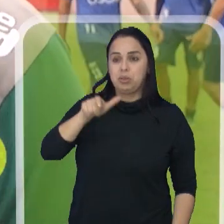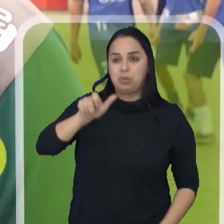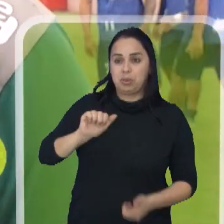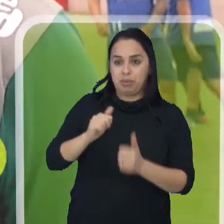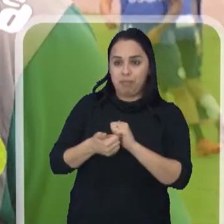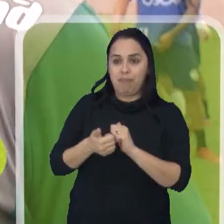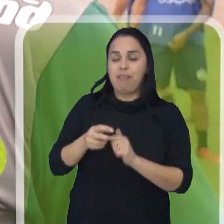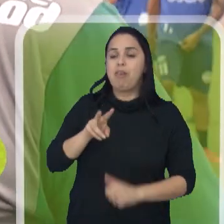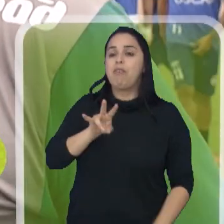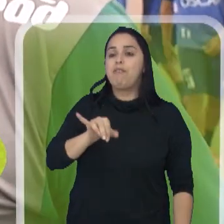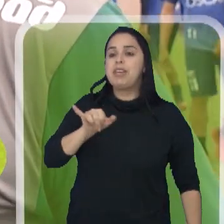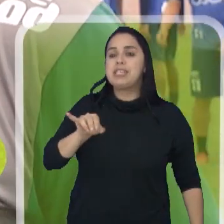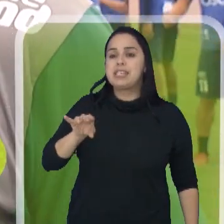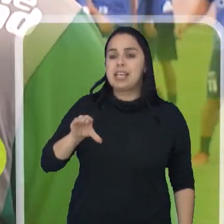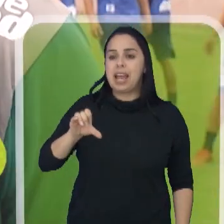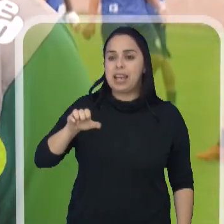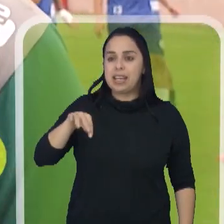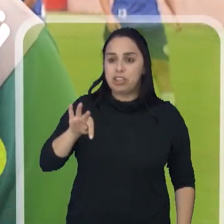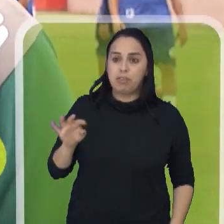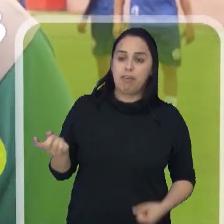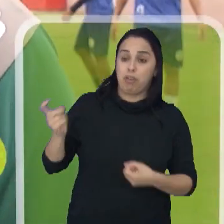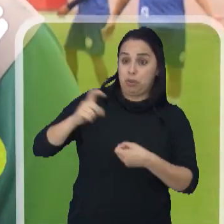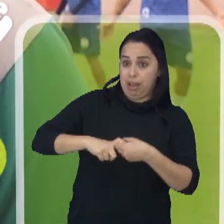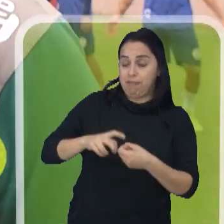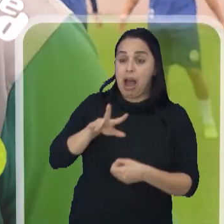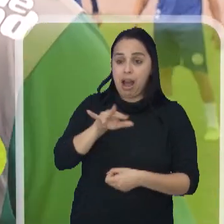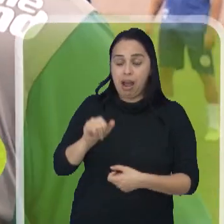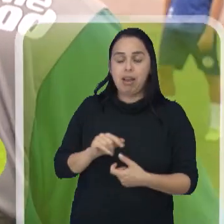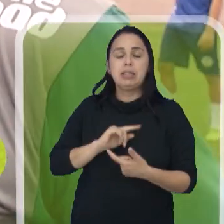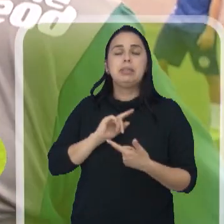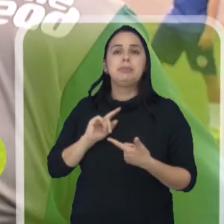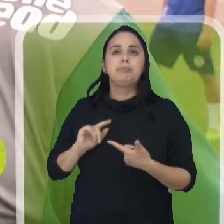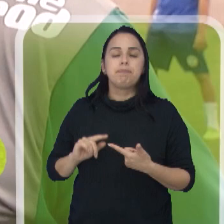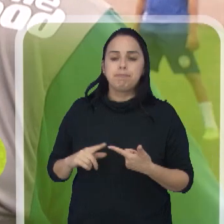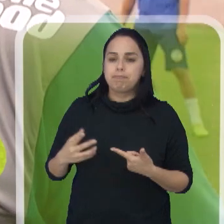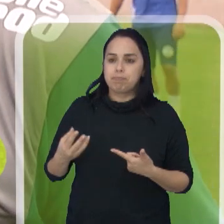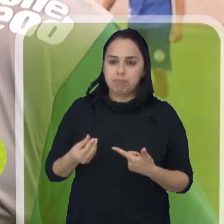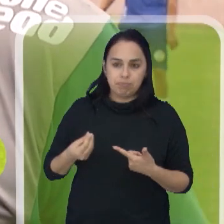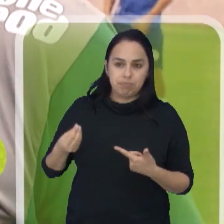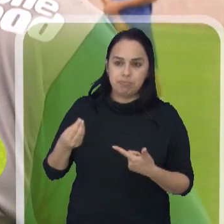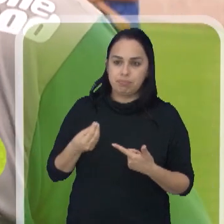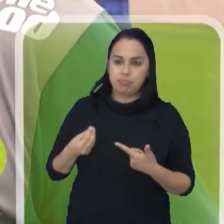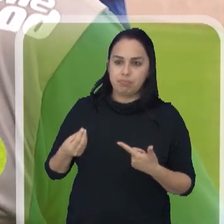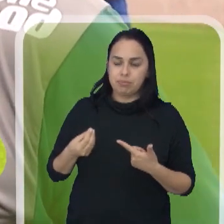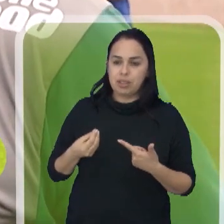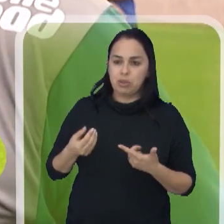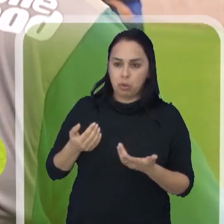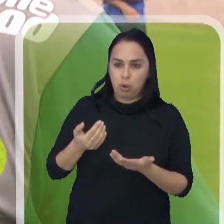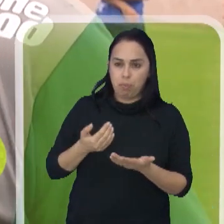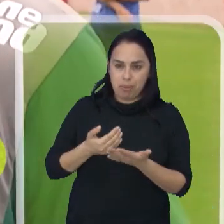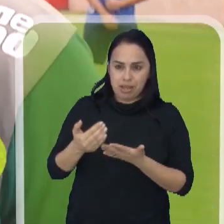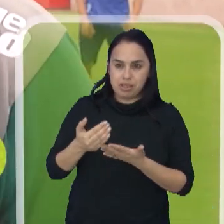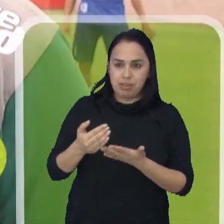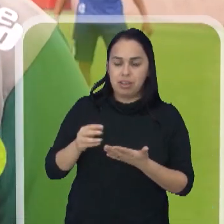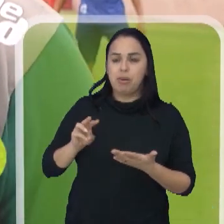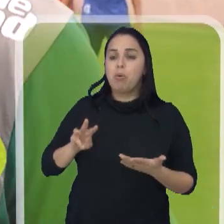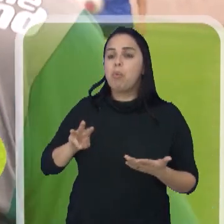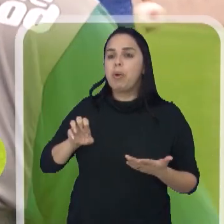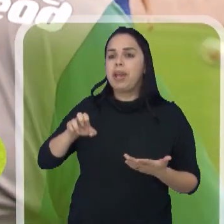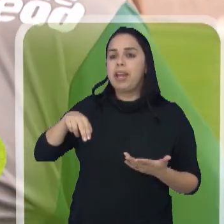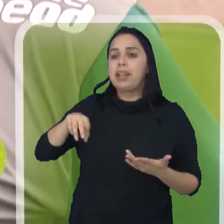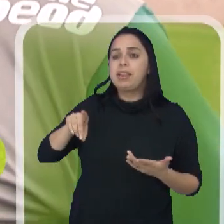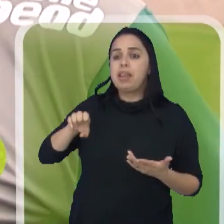deve voltar, a gente vai ter até a partida, né? O início da partida para ver se o Wendel vai poder